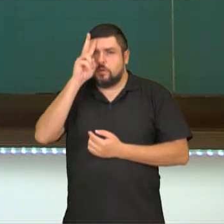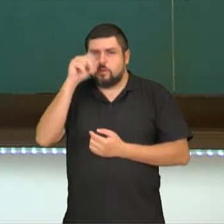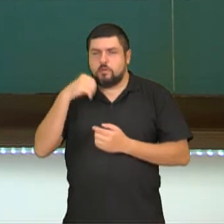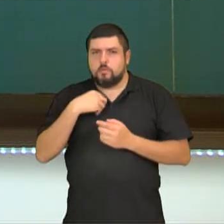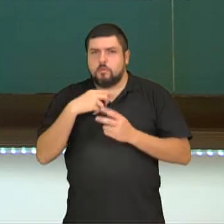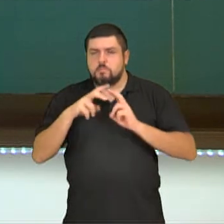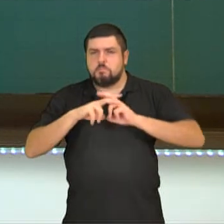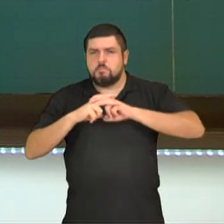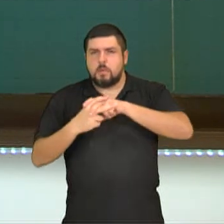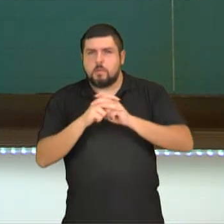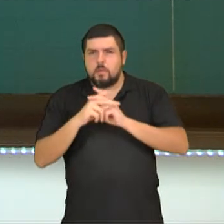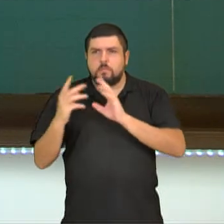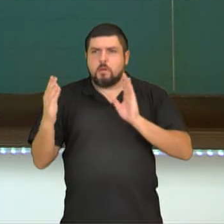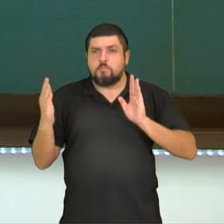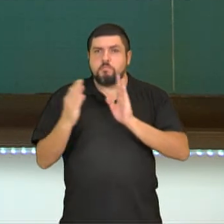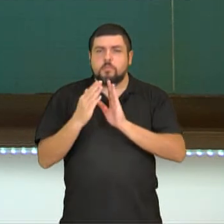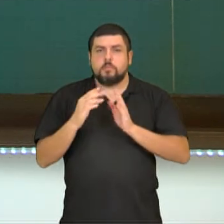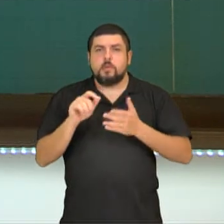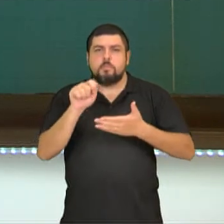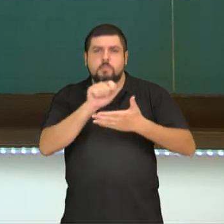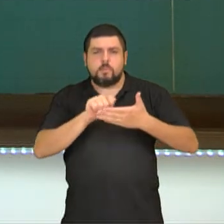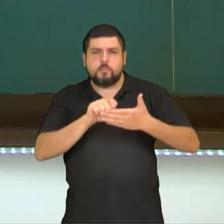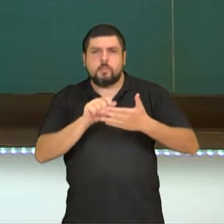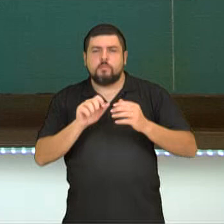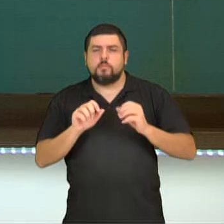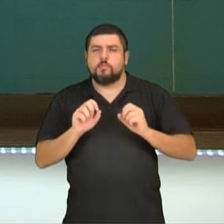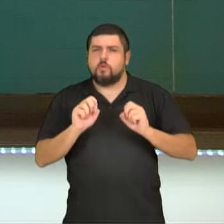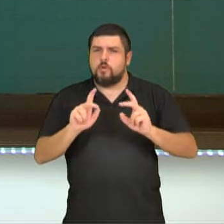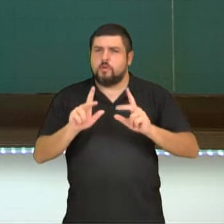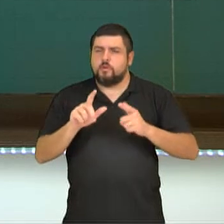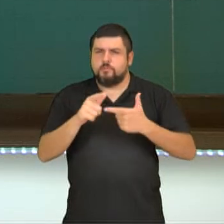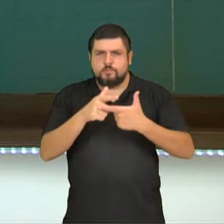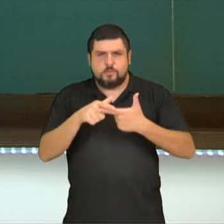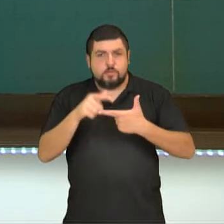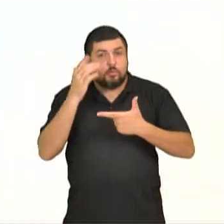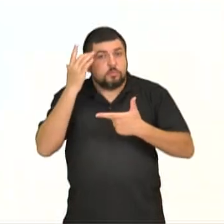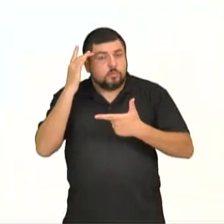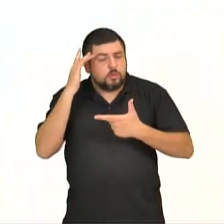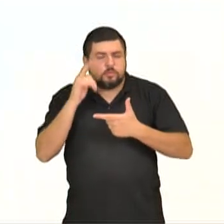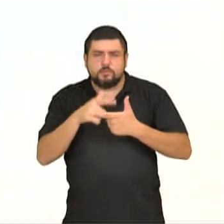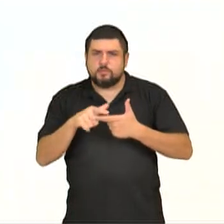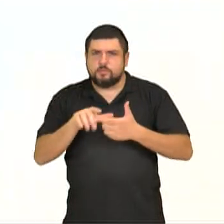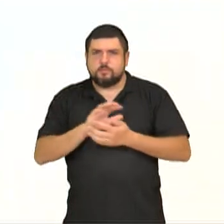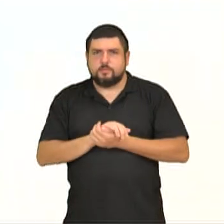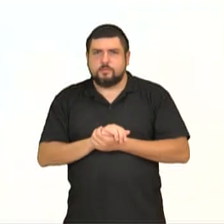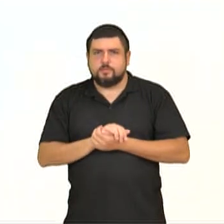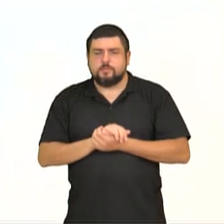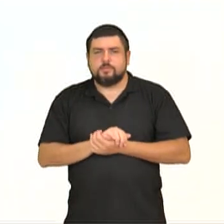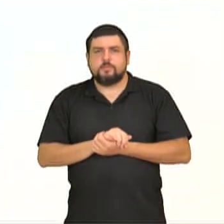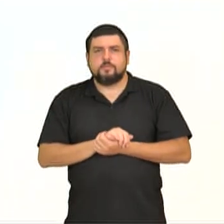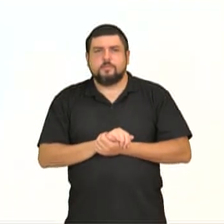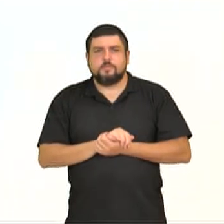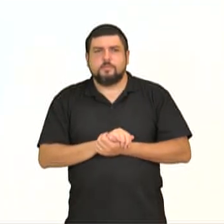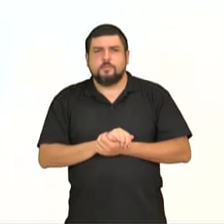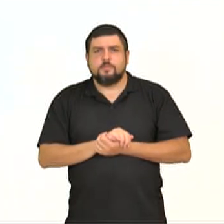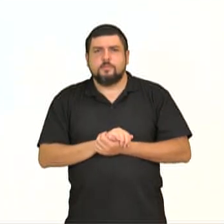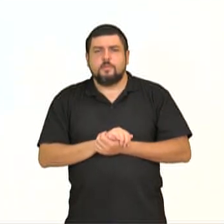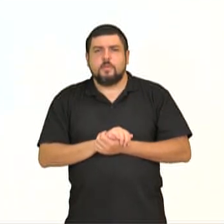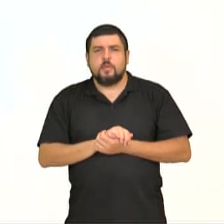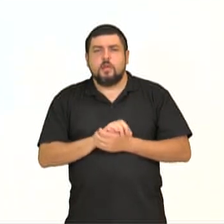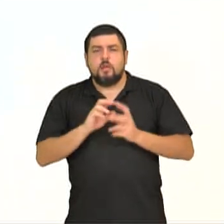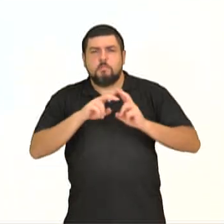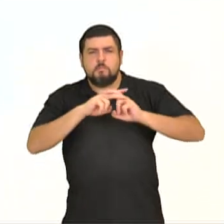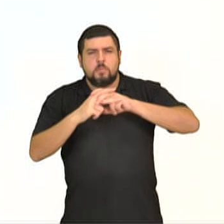aproximação, deve ter respondido. Quem não lembra, a gente vai ver agora a sua definição. Então, lutas com aproximação